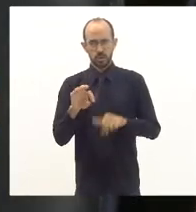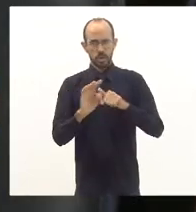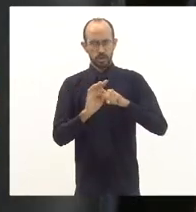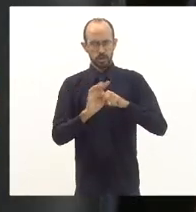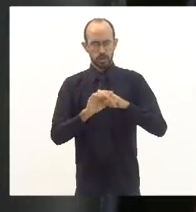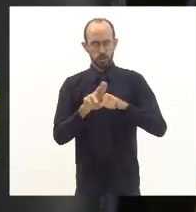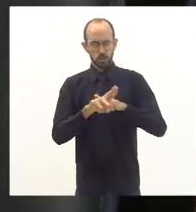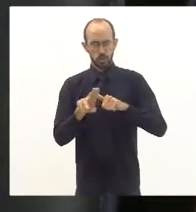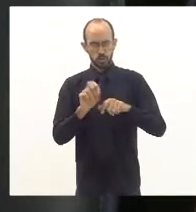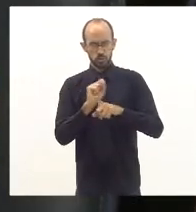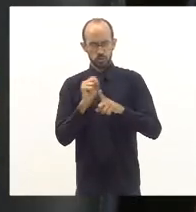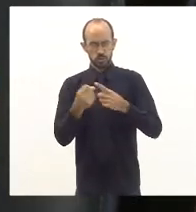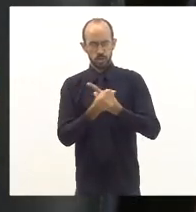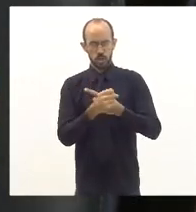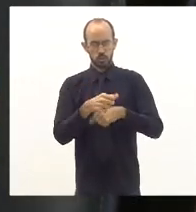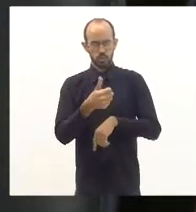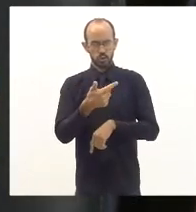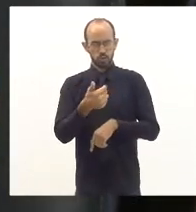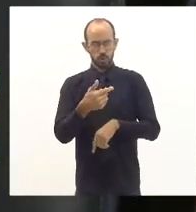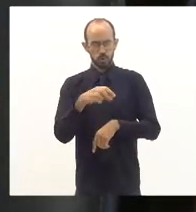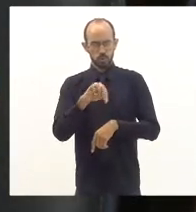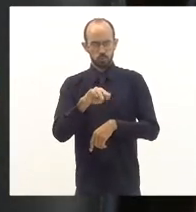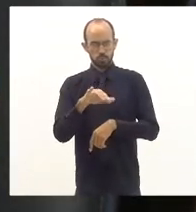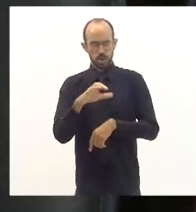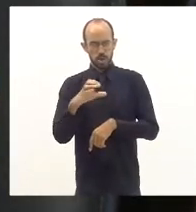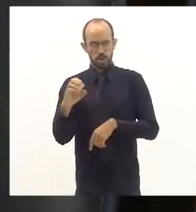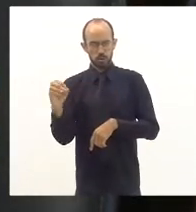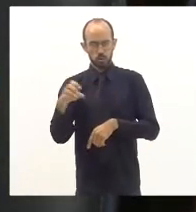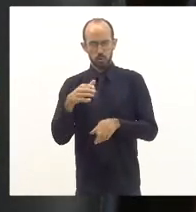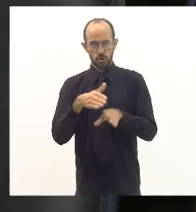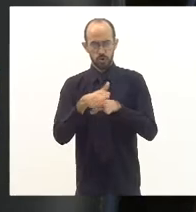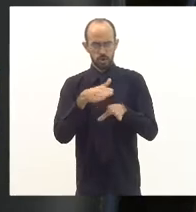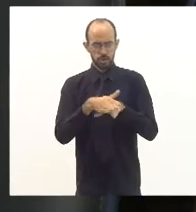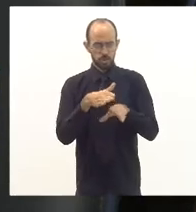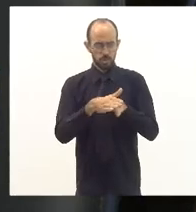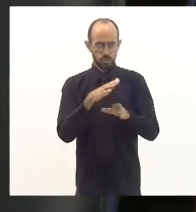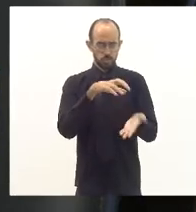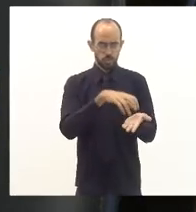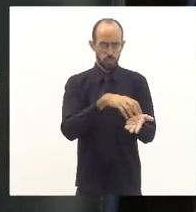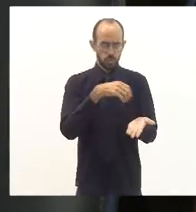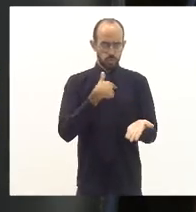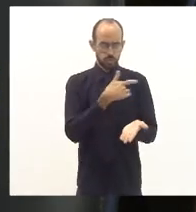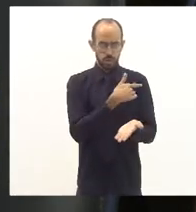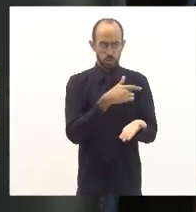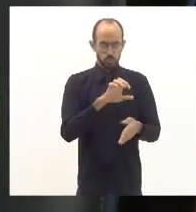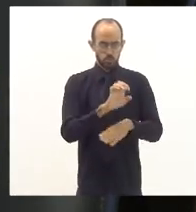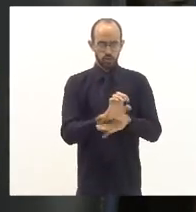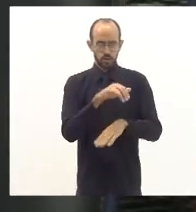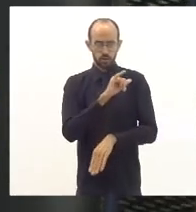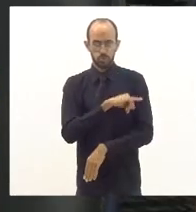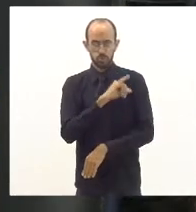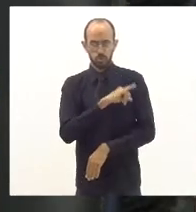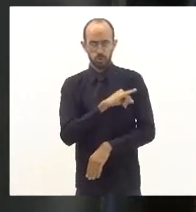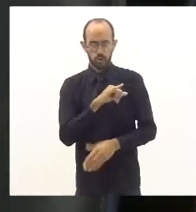de março, orientando todas as unidades de saúde do Estado do Rio de Janeiro a incluir o nome social para